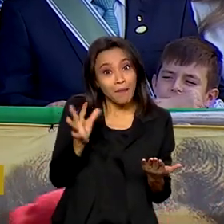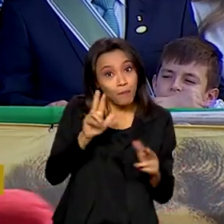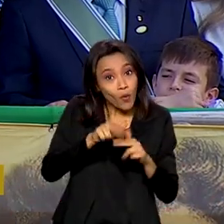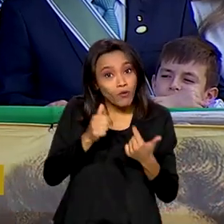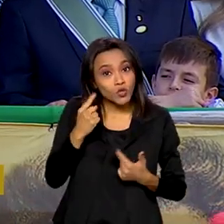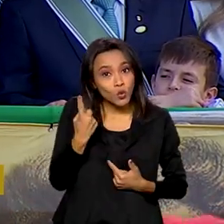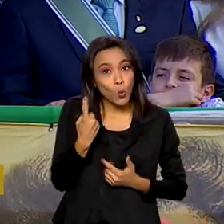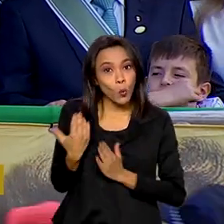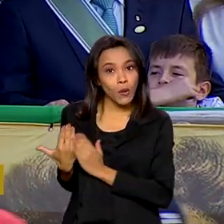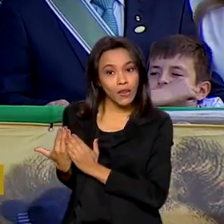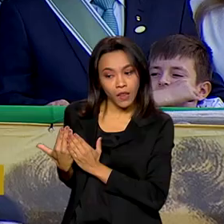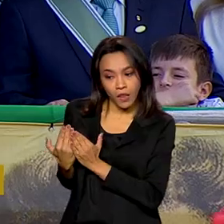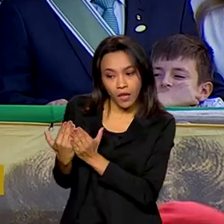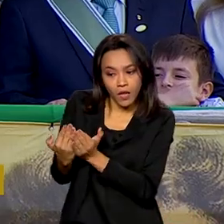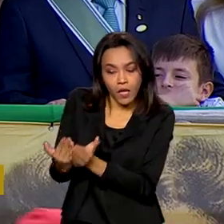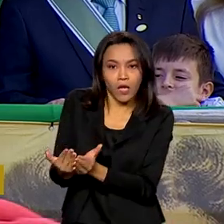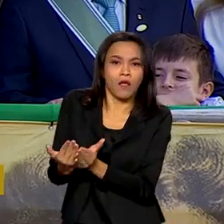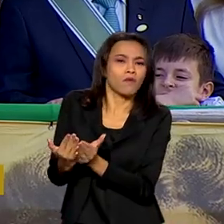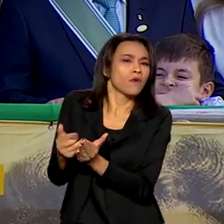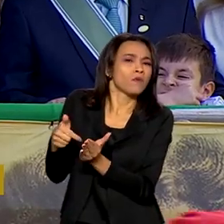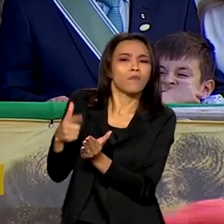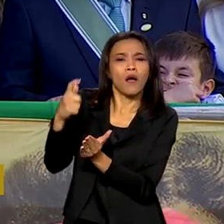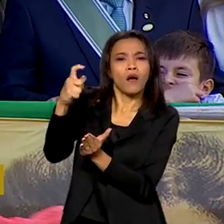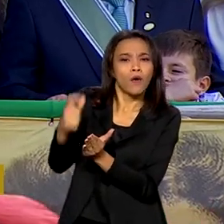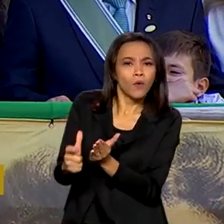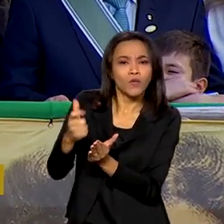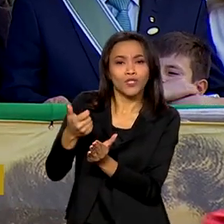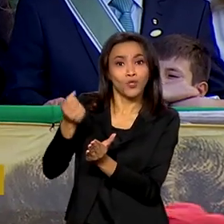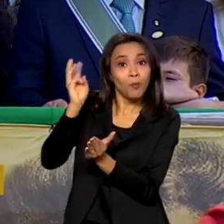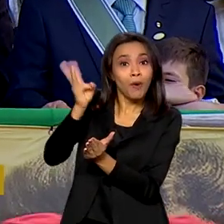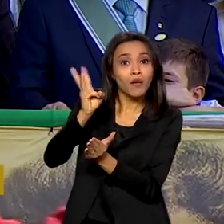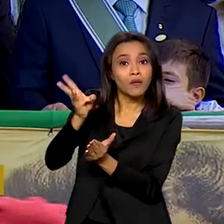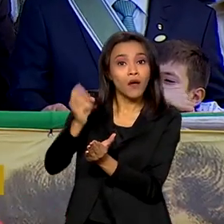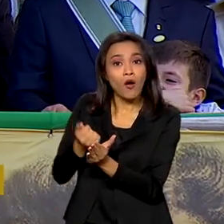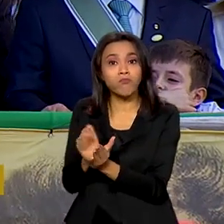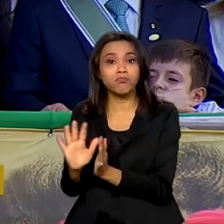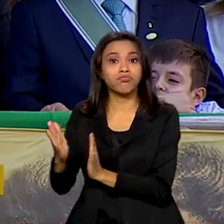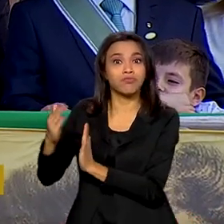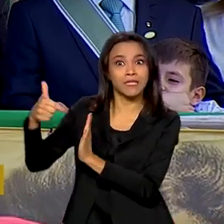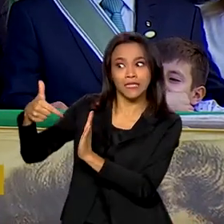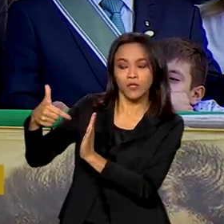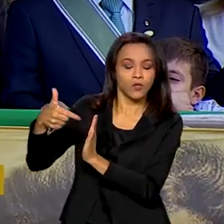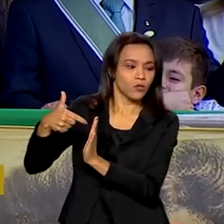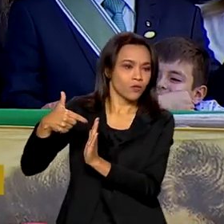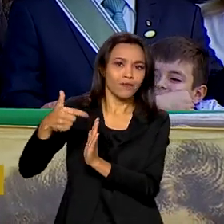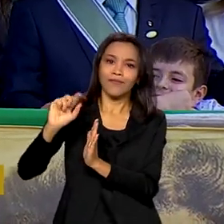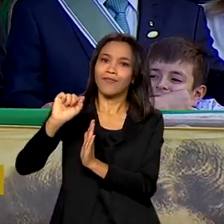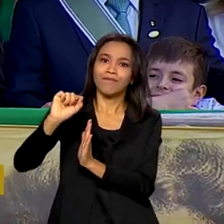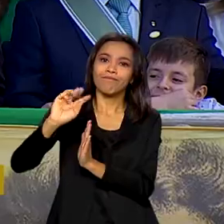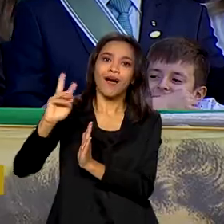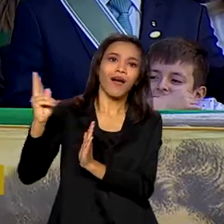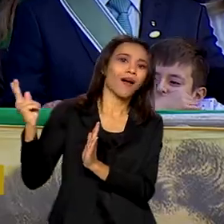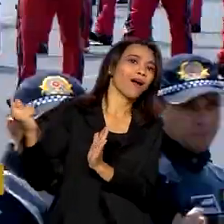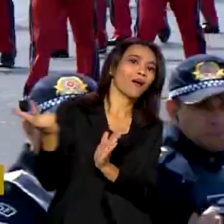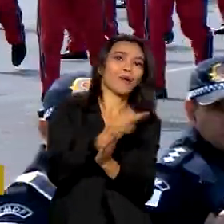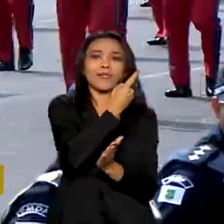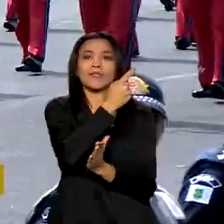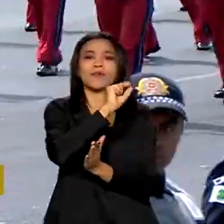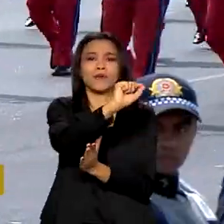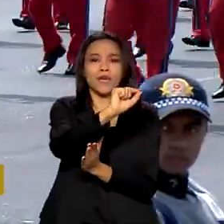navio lá no litoral do Maranhão já foi o suficiente para que os